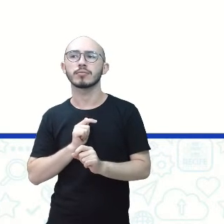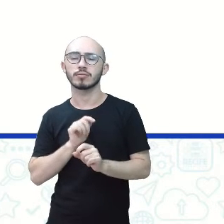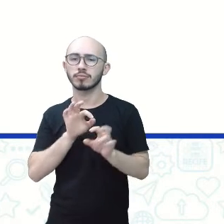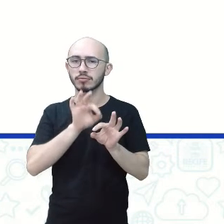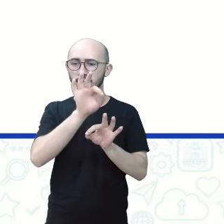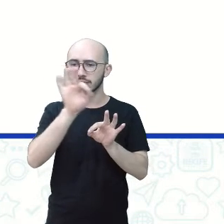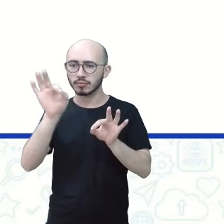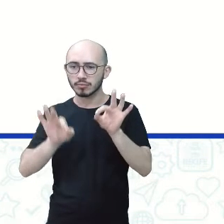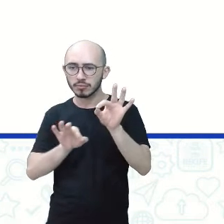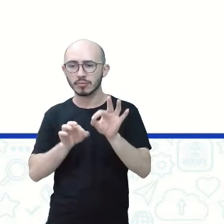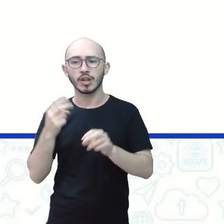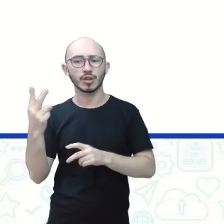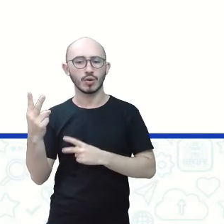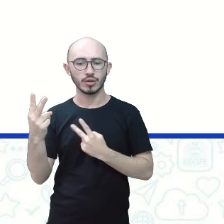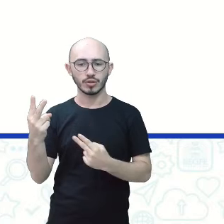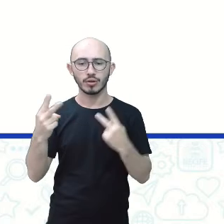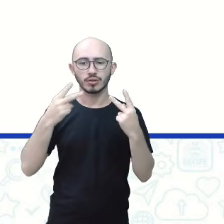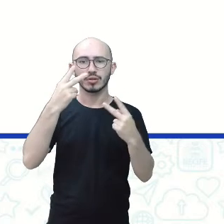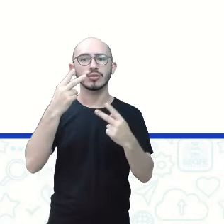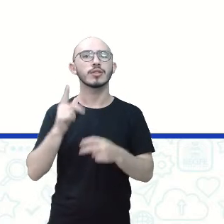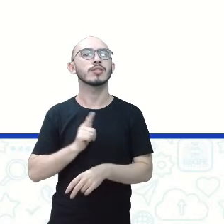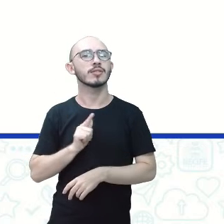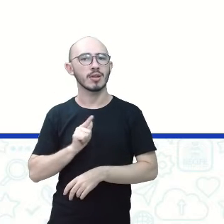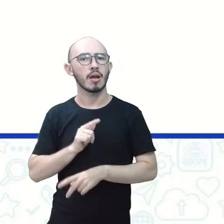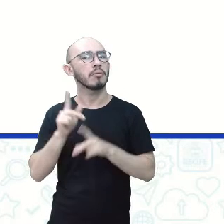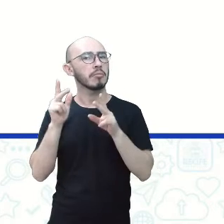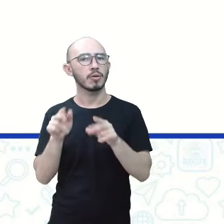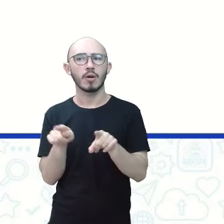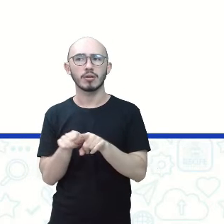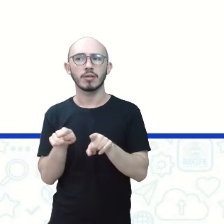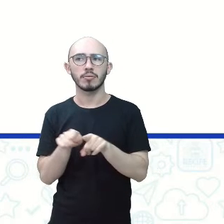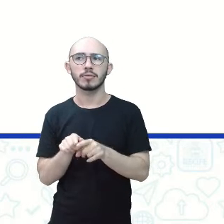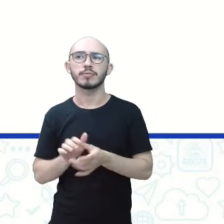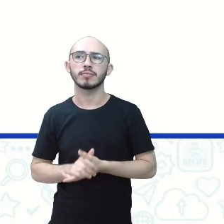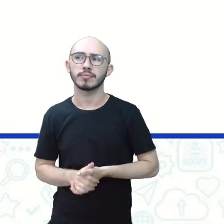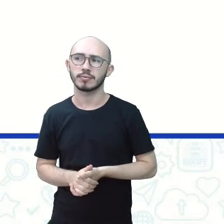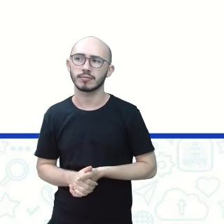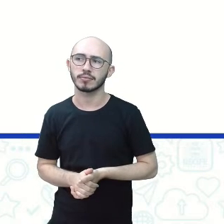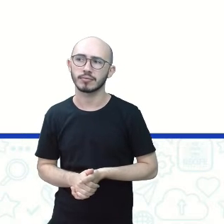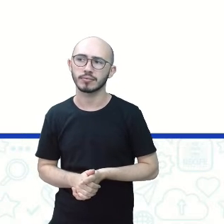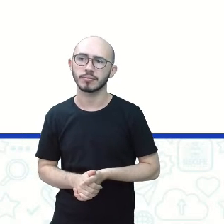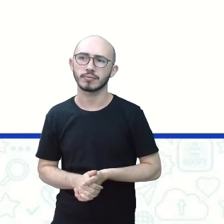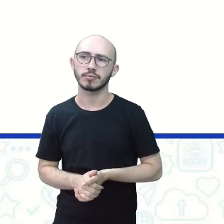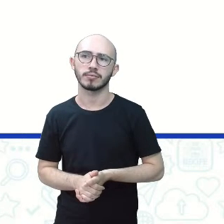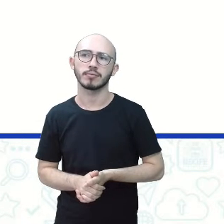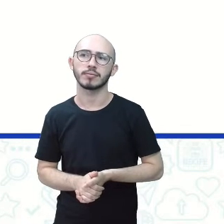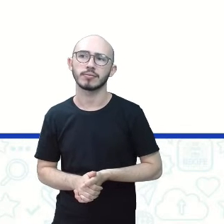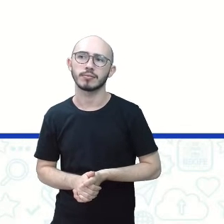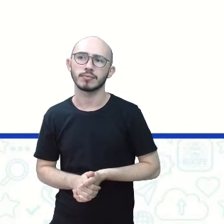aí, né, 2 também e 2 também.